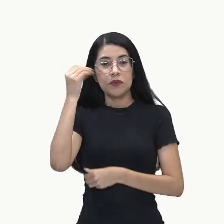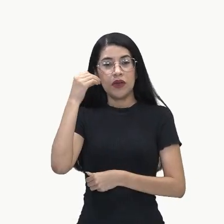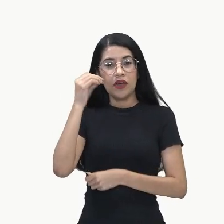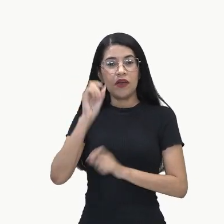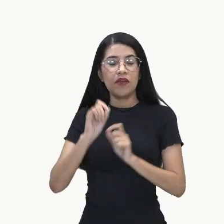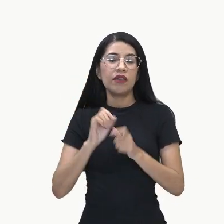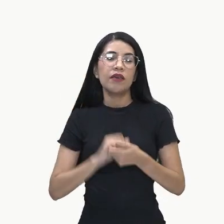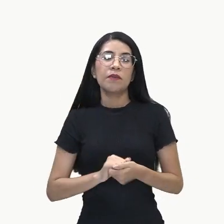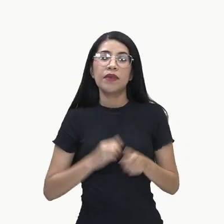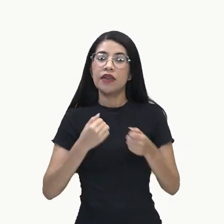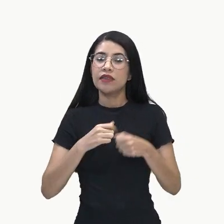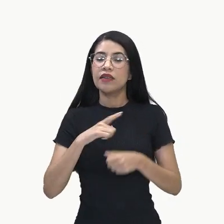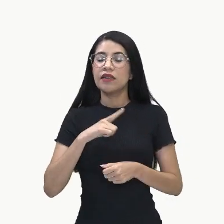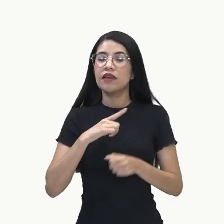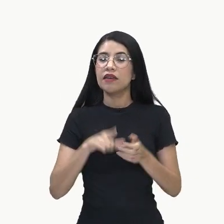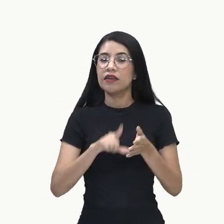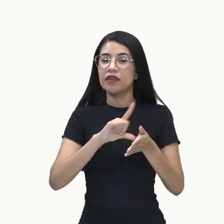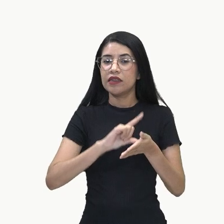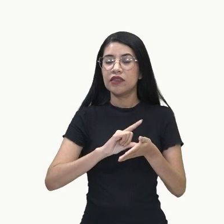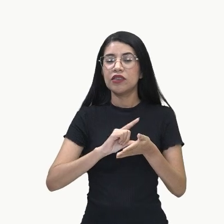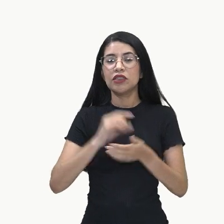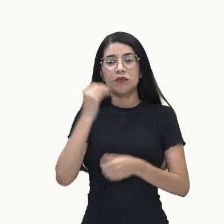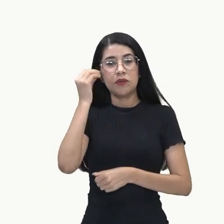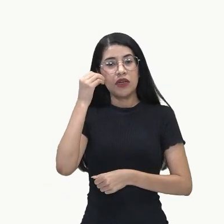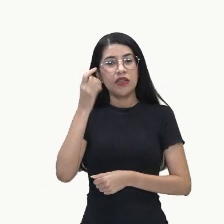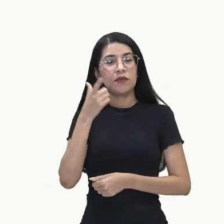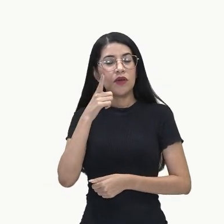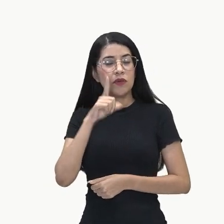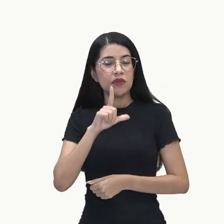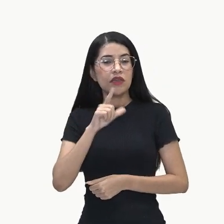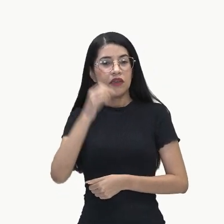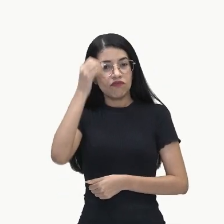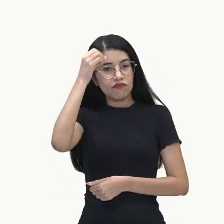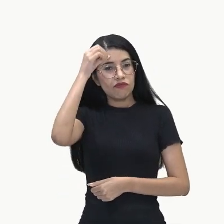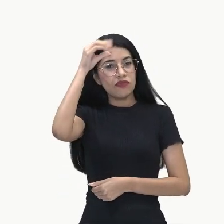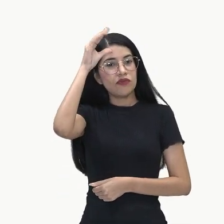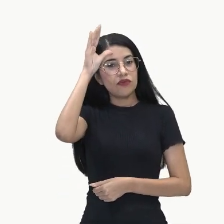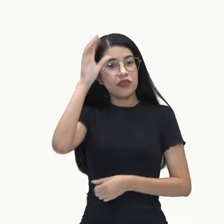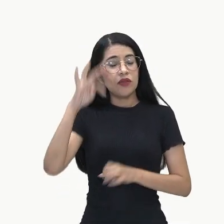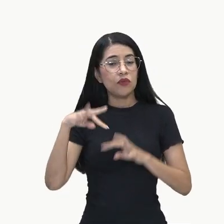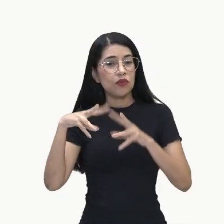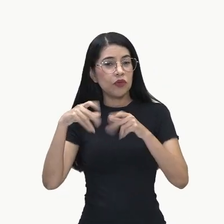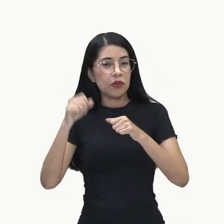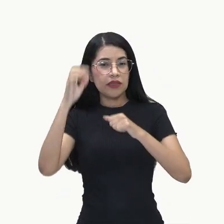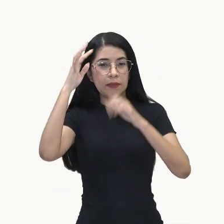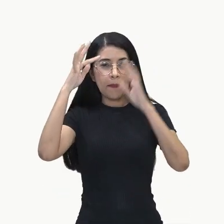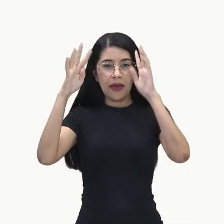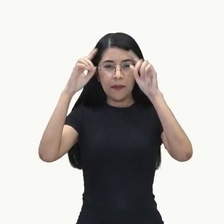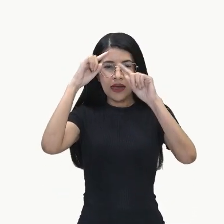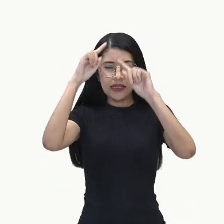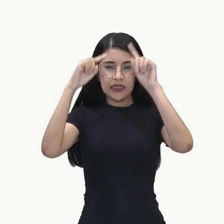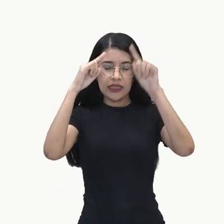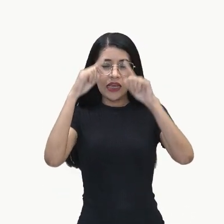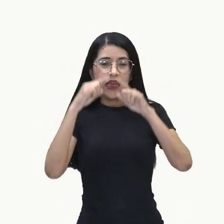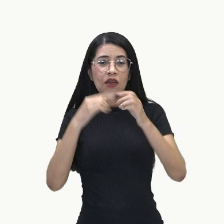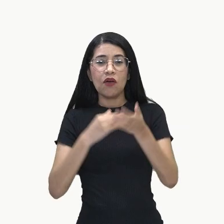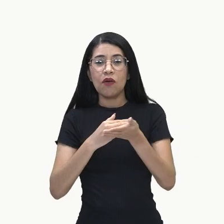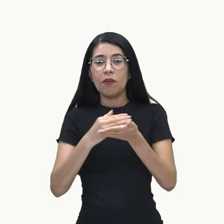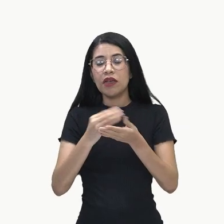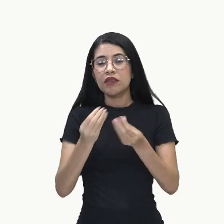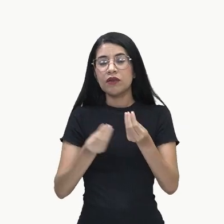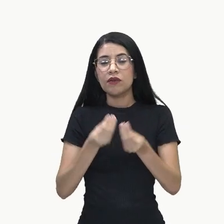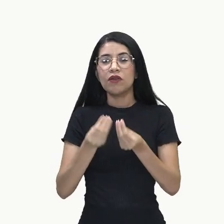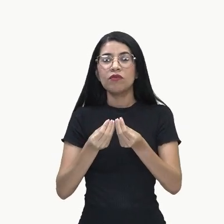a experiência, ou seja, todas as nossas ideias são provenientes